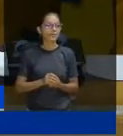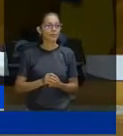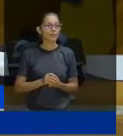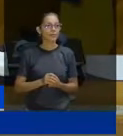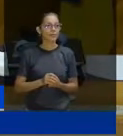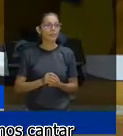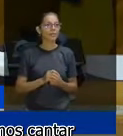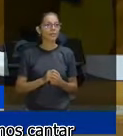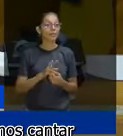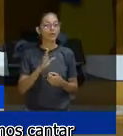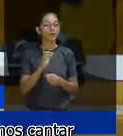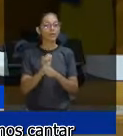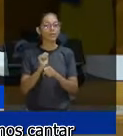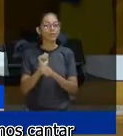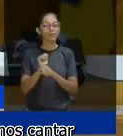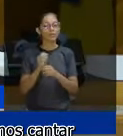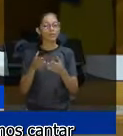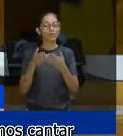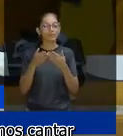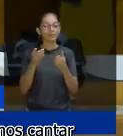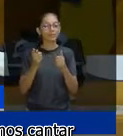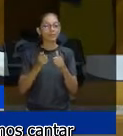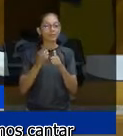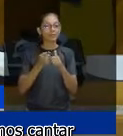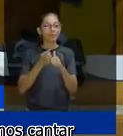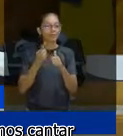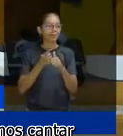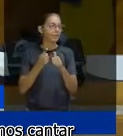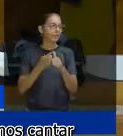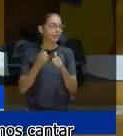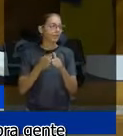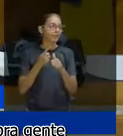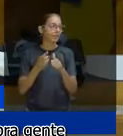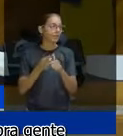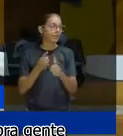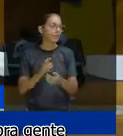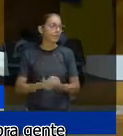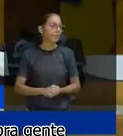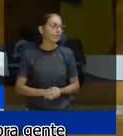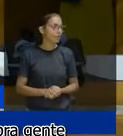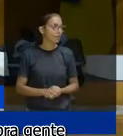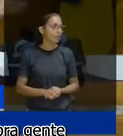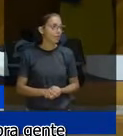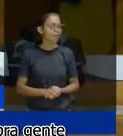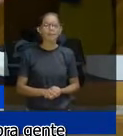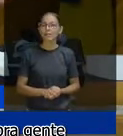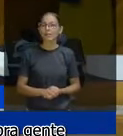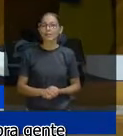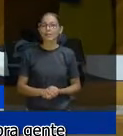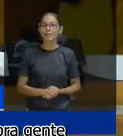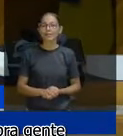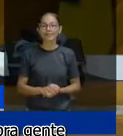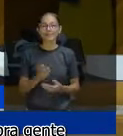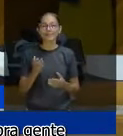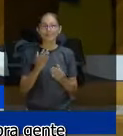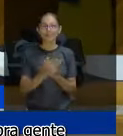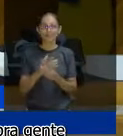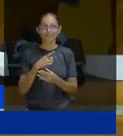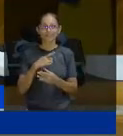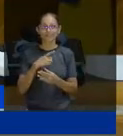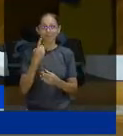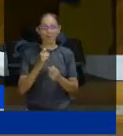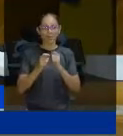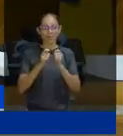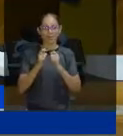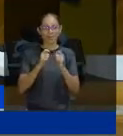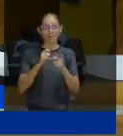os registros fotográficos, tá bom? E vamos cantar os parabéns, na esperança de que a Ana convide para a gente comer o bolo, né? Lá